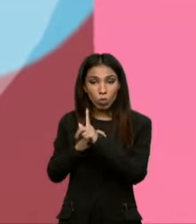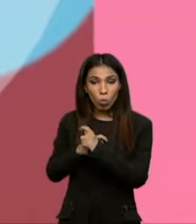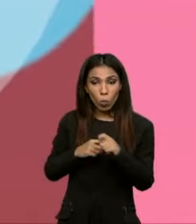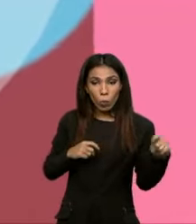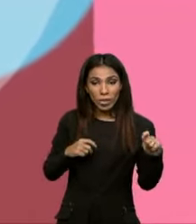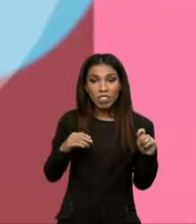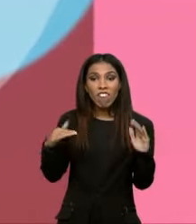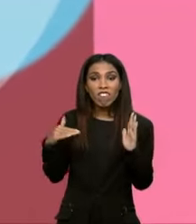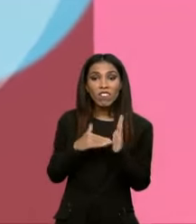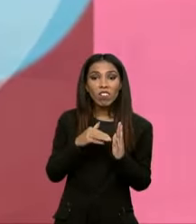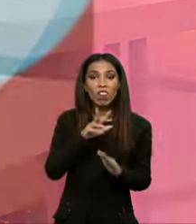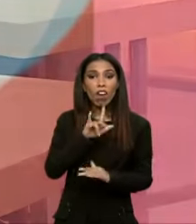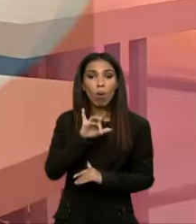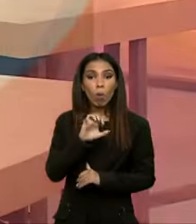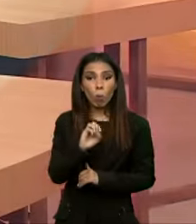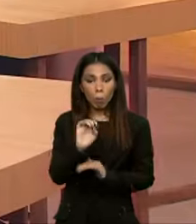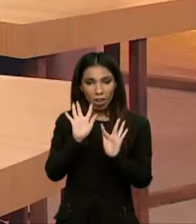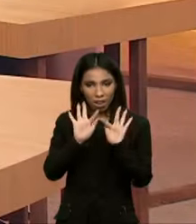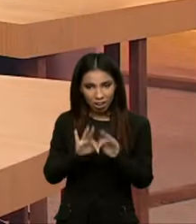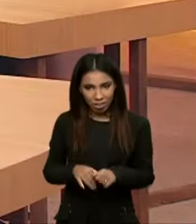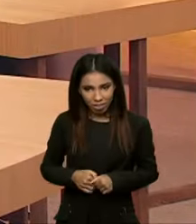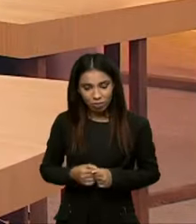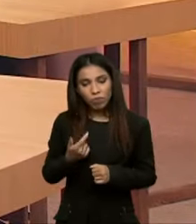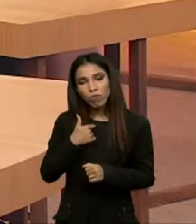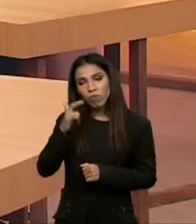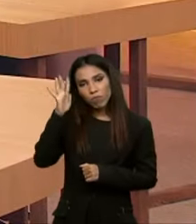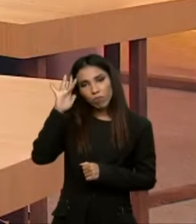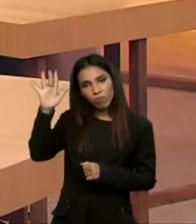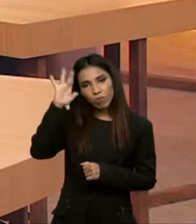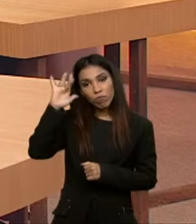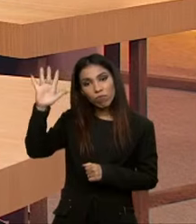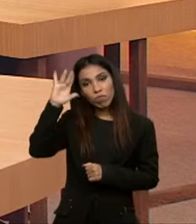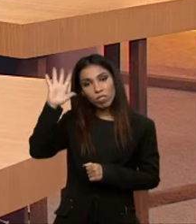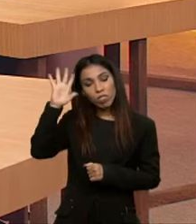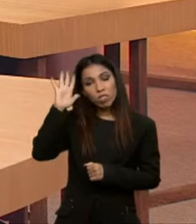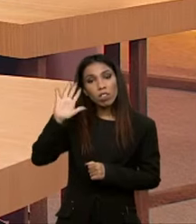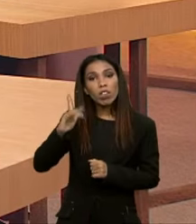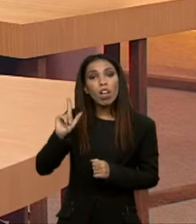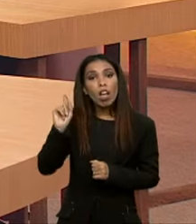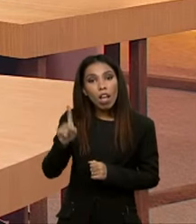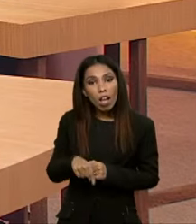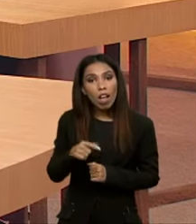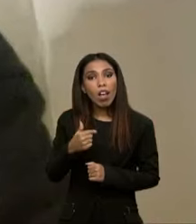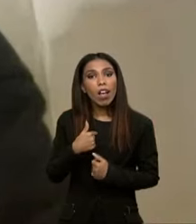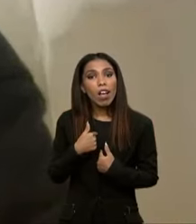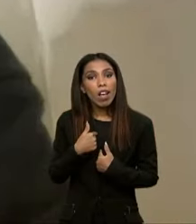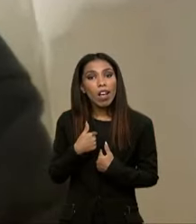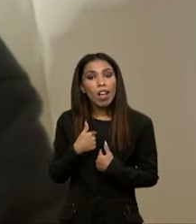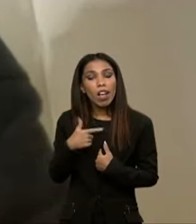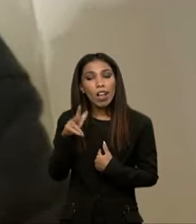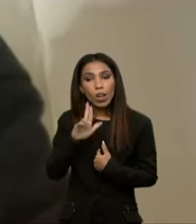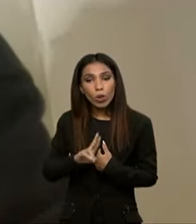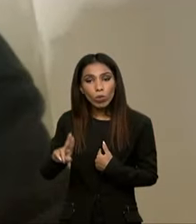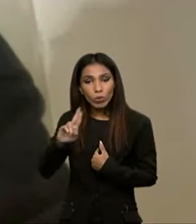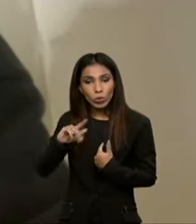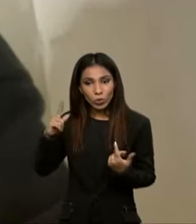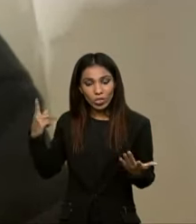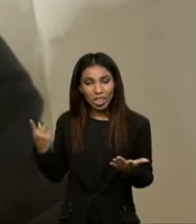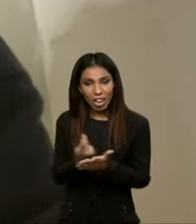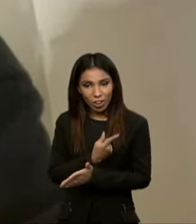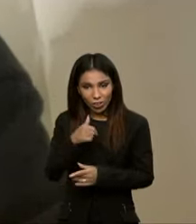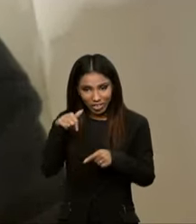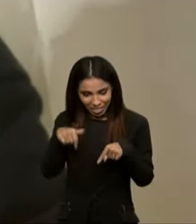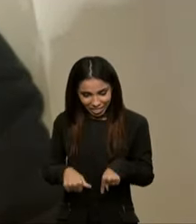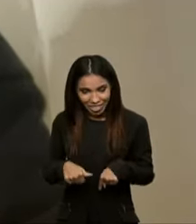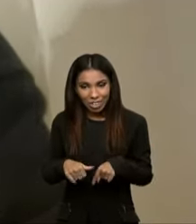que espetáculo! Então, isso é um sonho, isso é uma coisa assim que, no final das contas, eu utilizo muito o que está acontecendo aqui para dizer